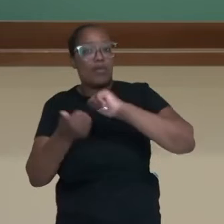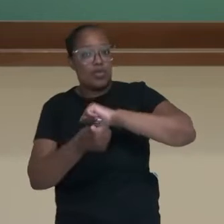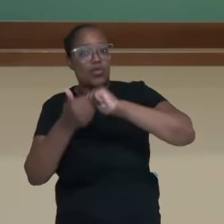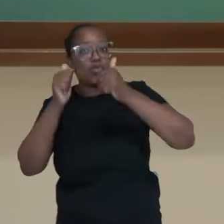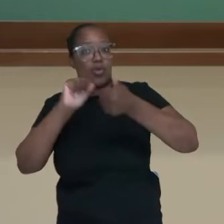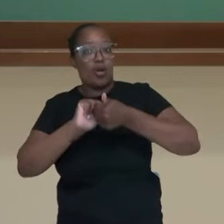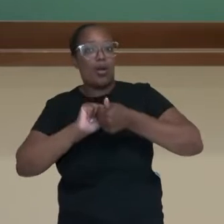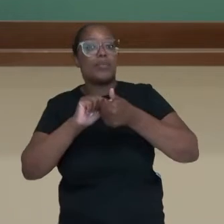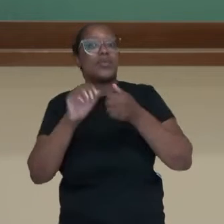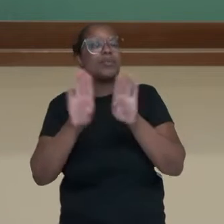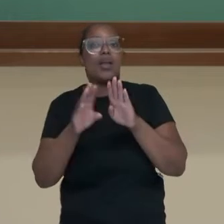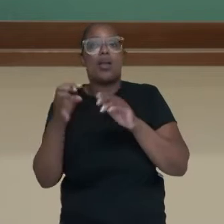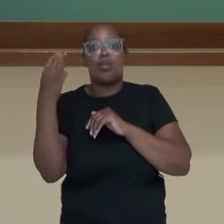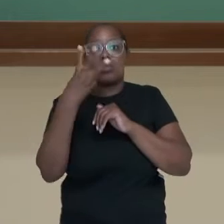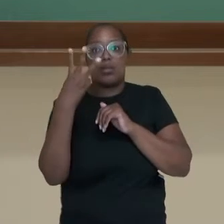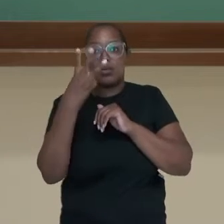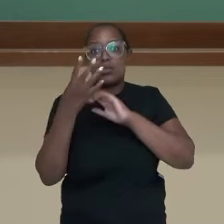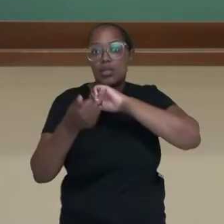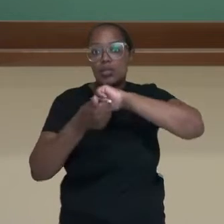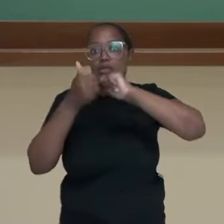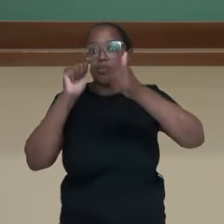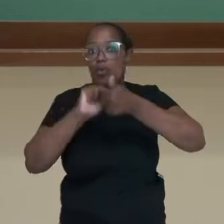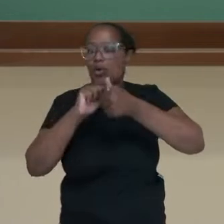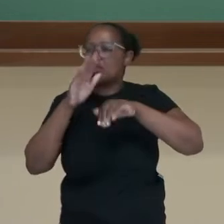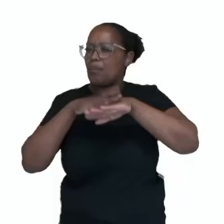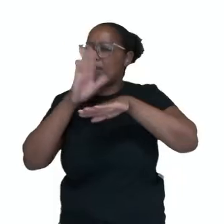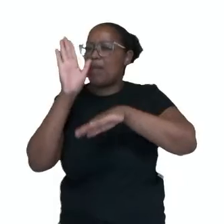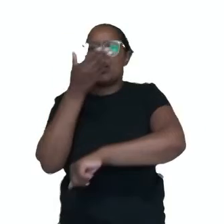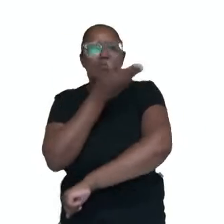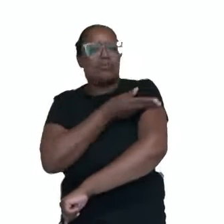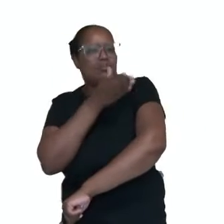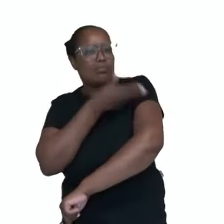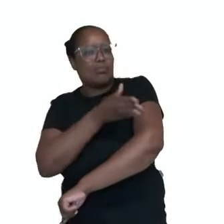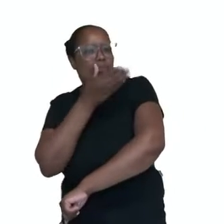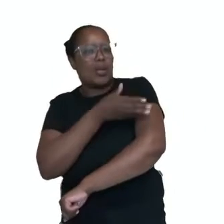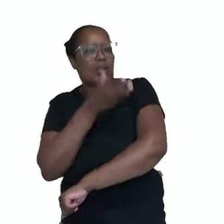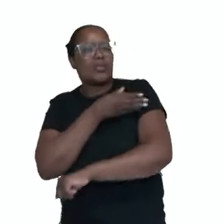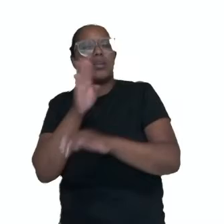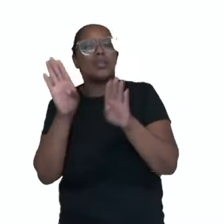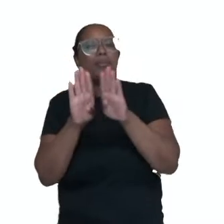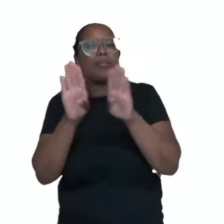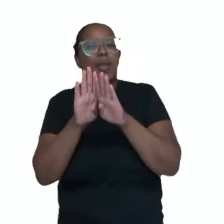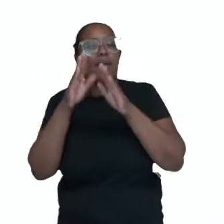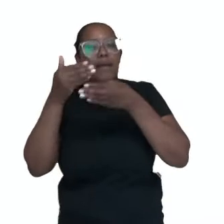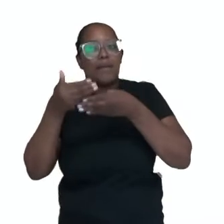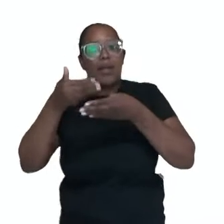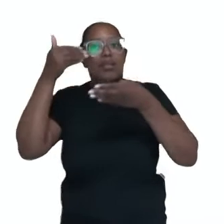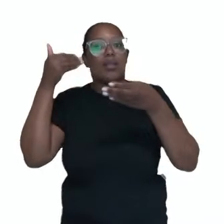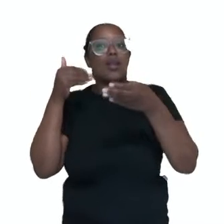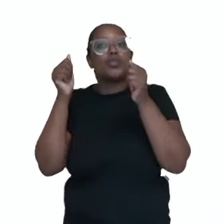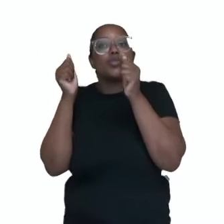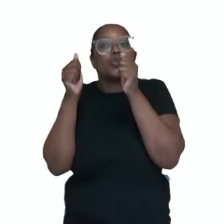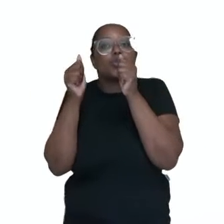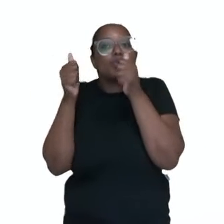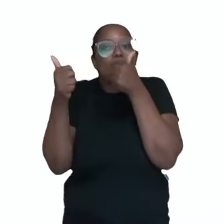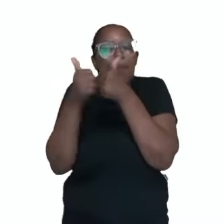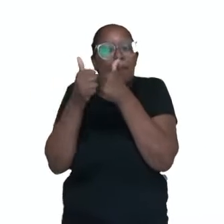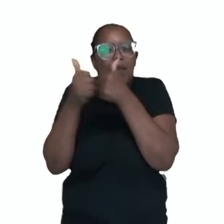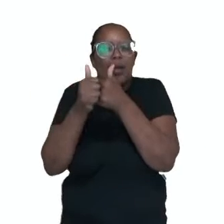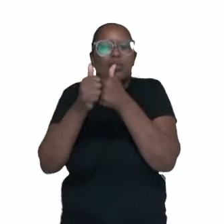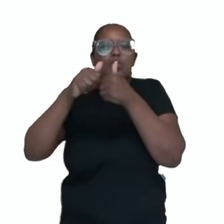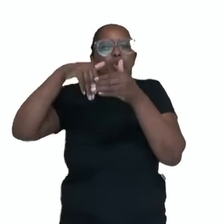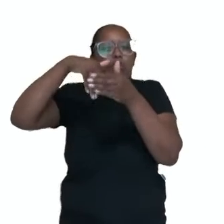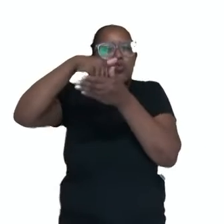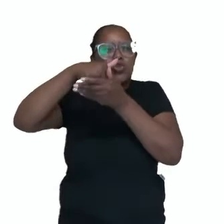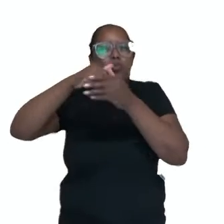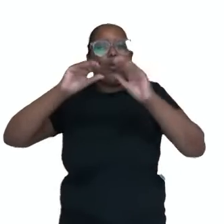Terceiro esporte mais praticado no Brasil, ficando atrás somente do futebol e do vôlei.